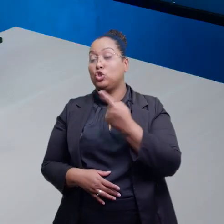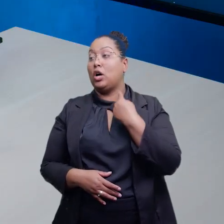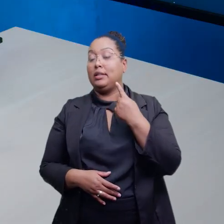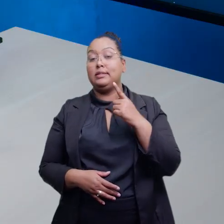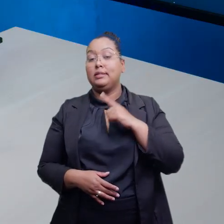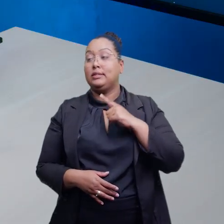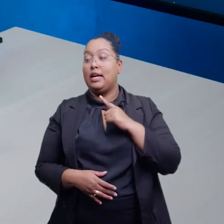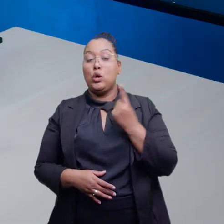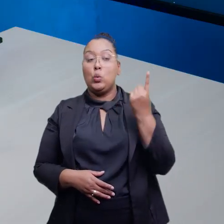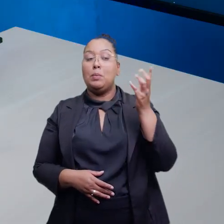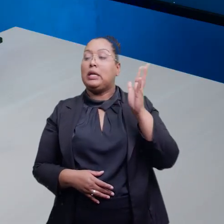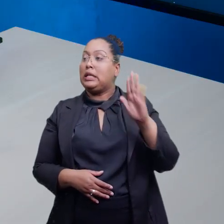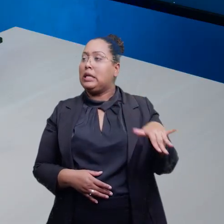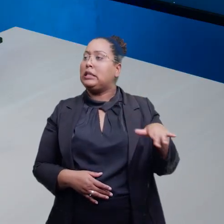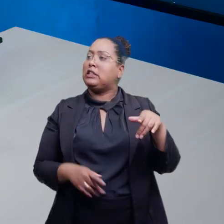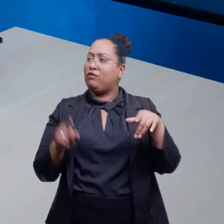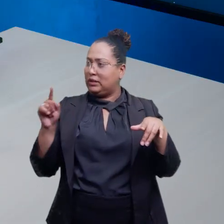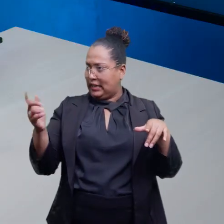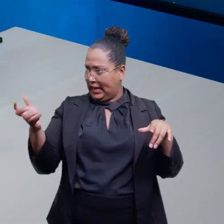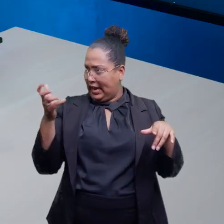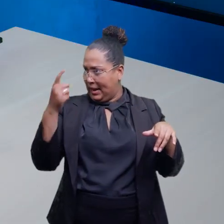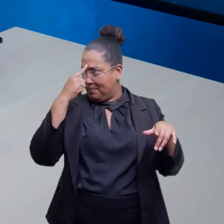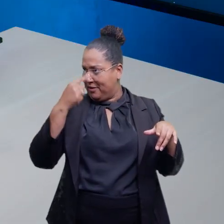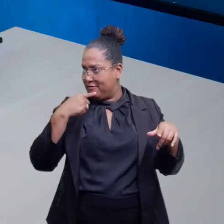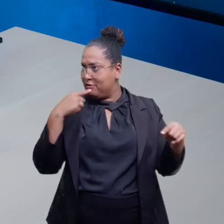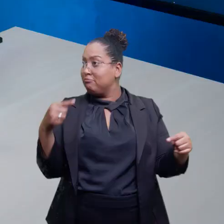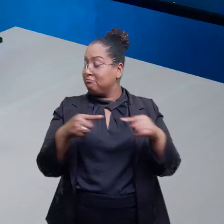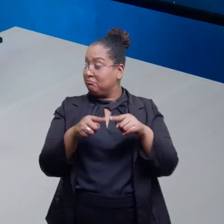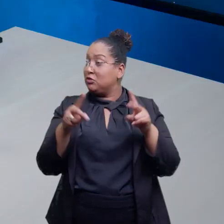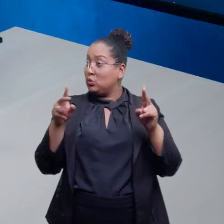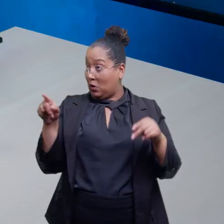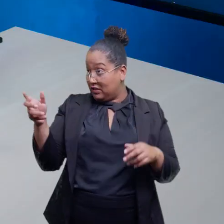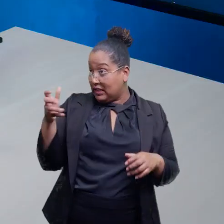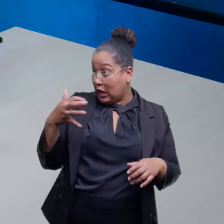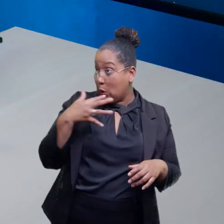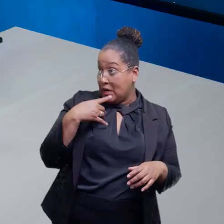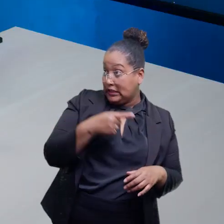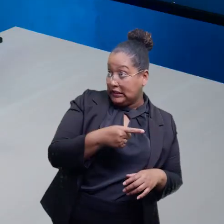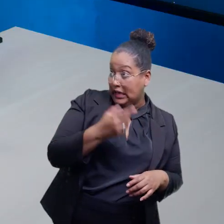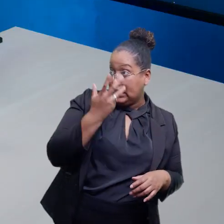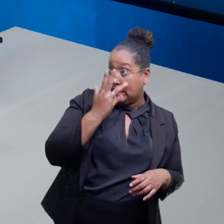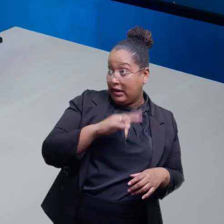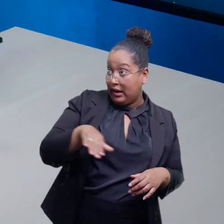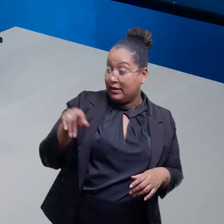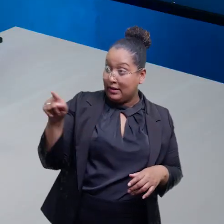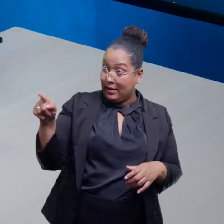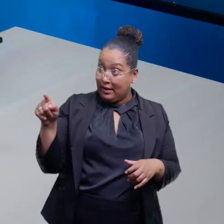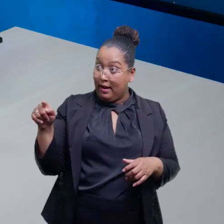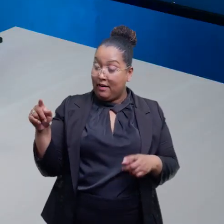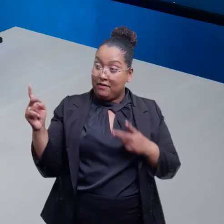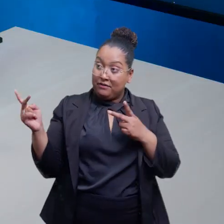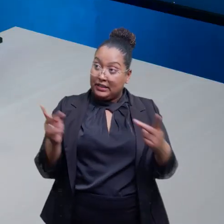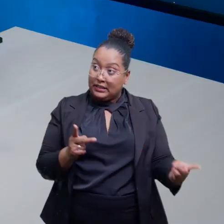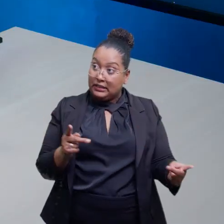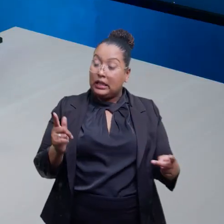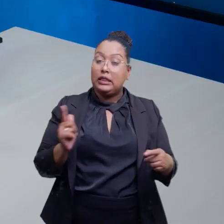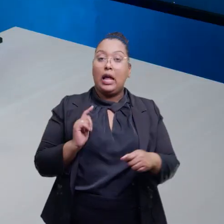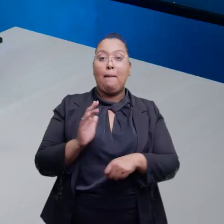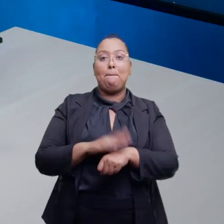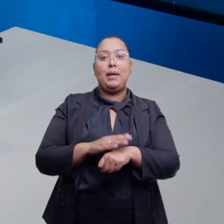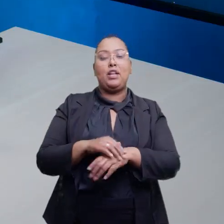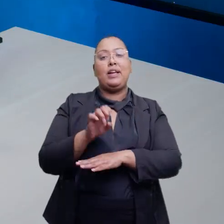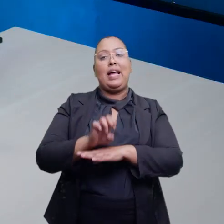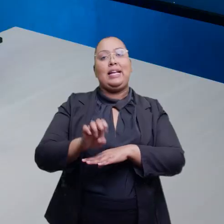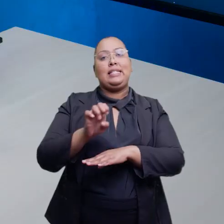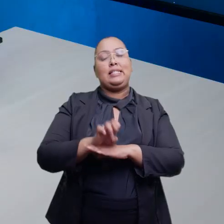nós temos agora uma criança com o perfil que você manifestou, tem interesse de conhecer aquela criança, de vocês se conhecerem. Nós temos um período que